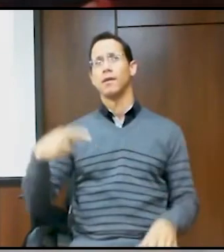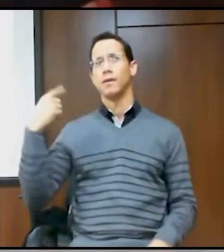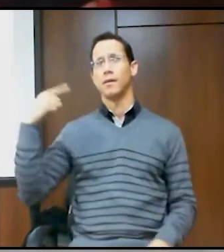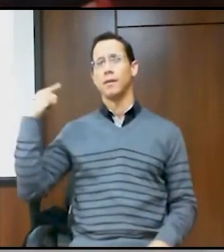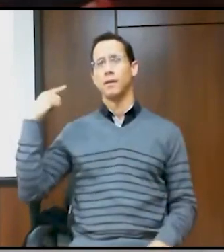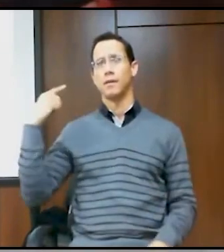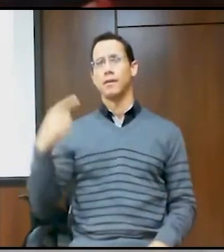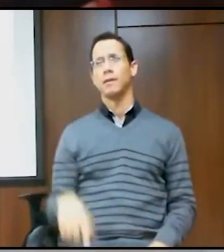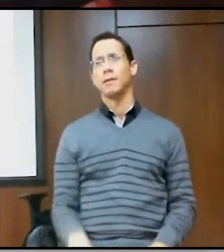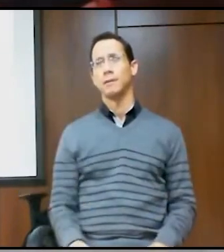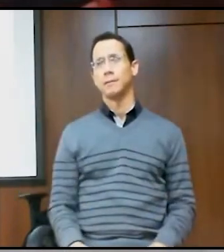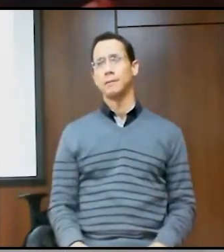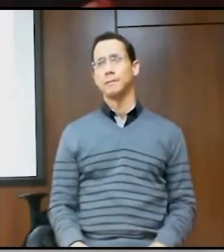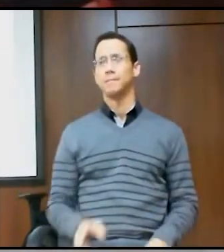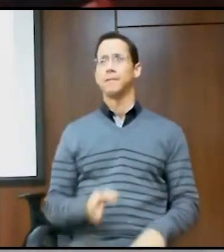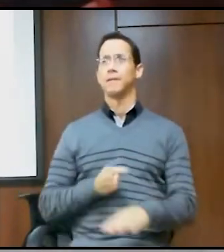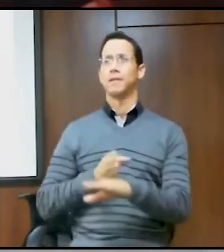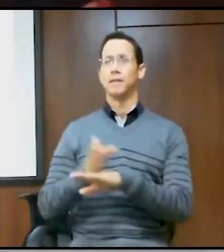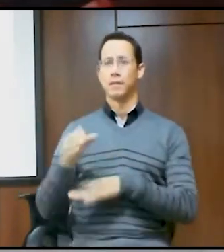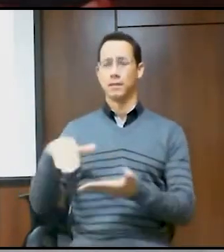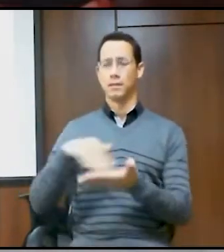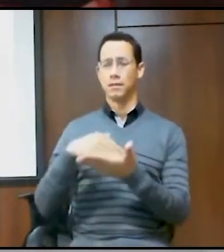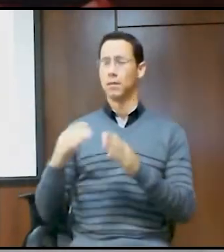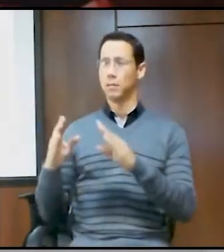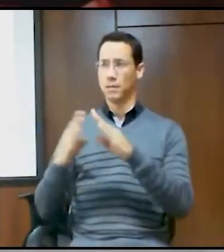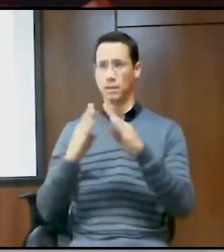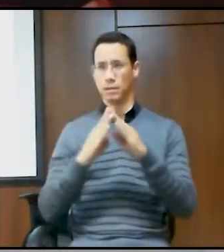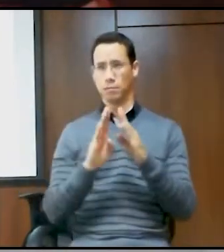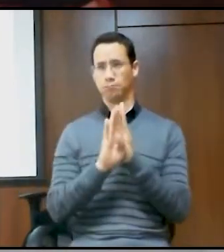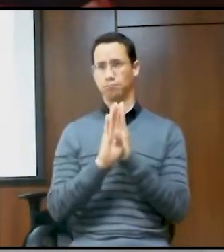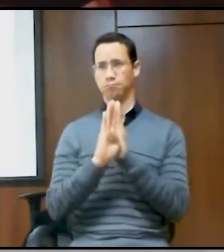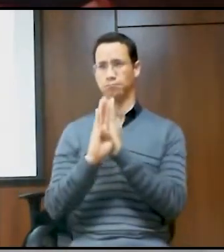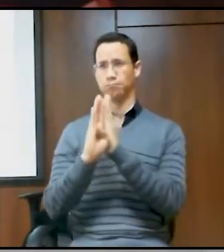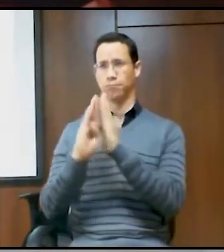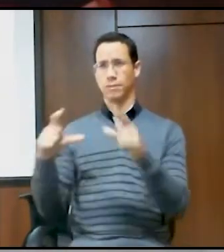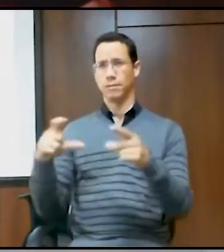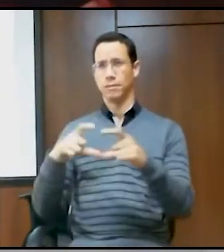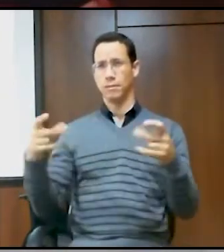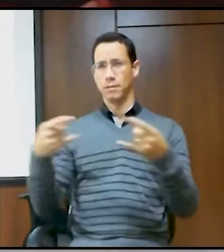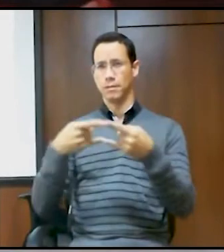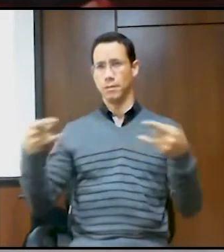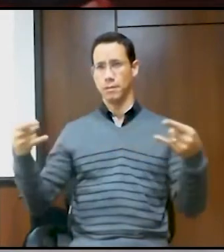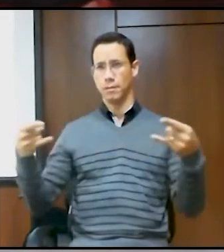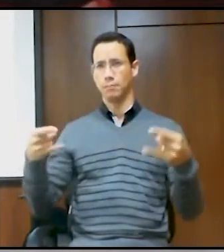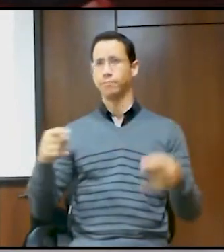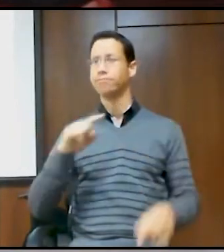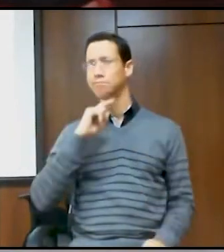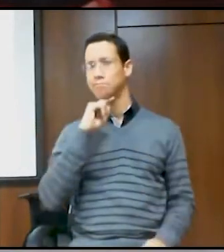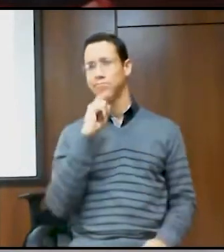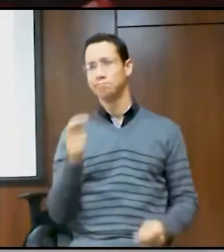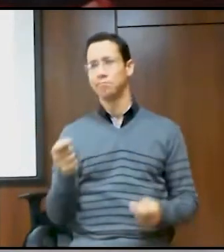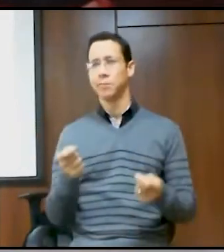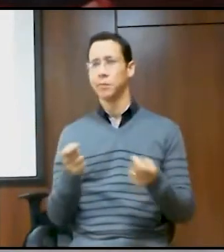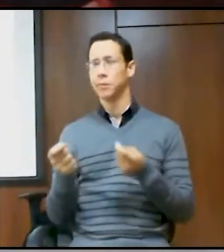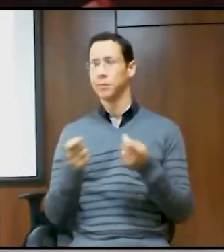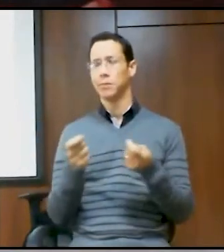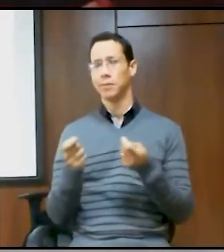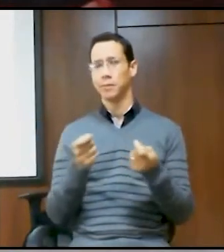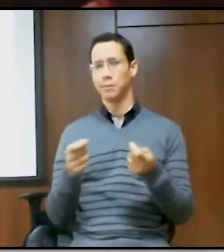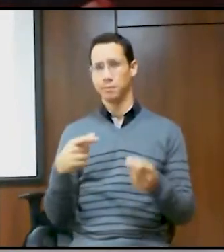até a Secretaria de Habitação fazer fila para receber um cheque. Não tinha controle absolutamente